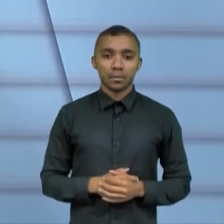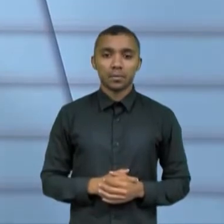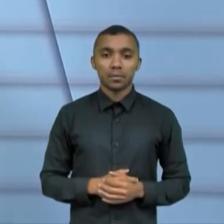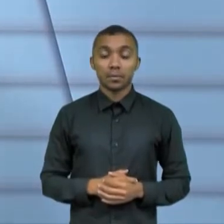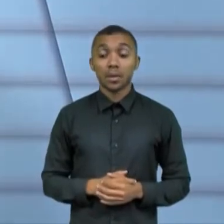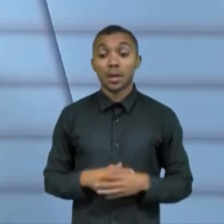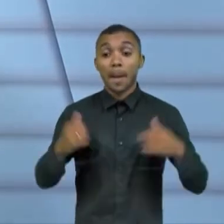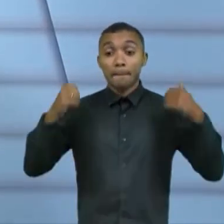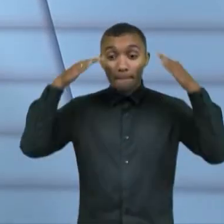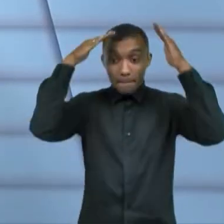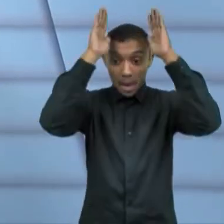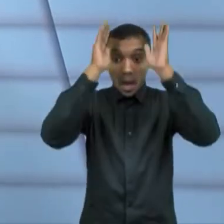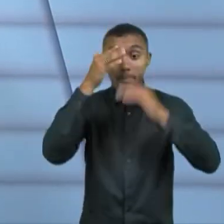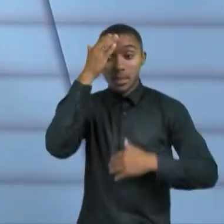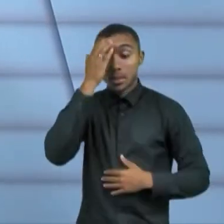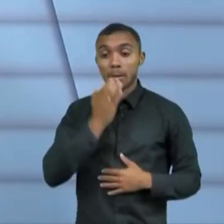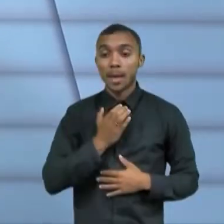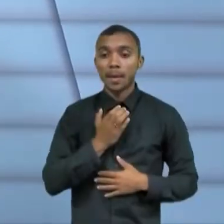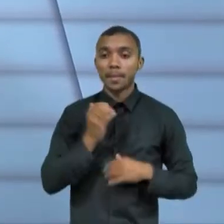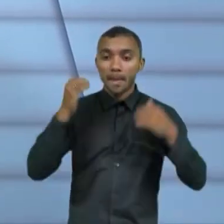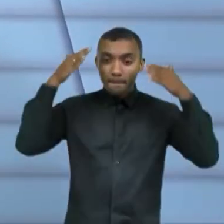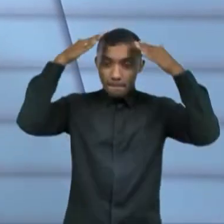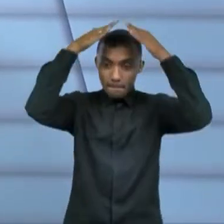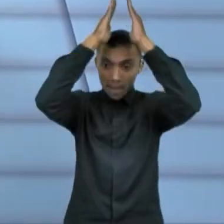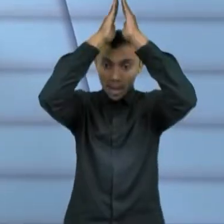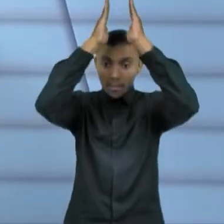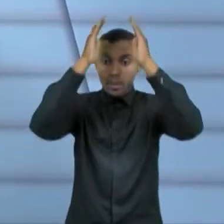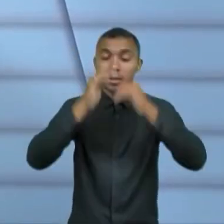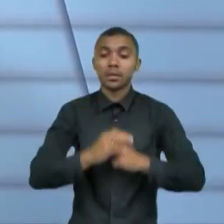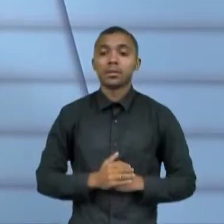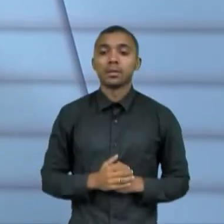que era um papa sisudo, mas olhe bem, né? Quer dizer, foi ele